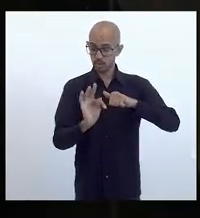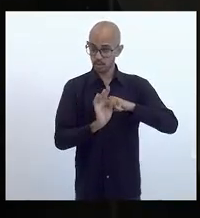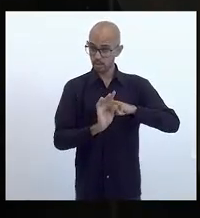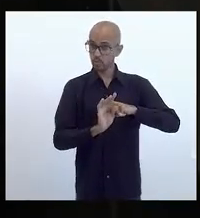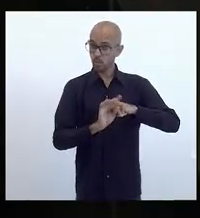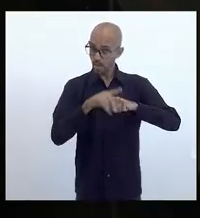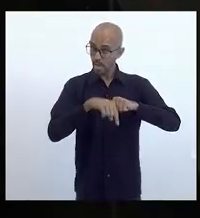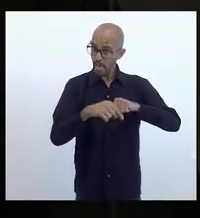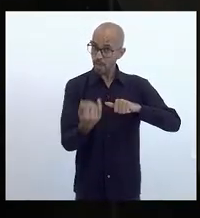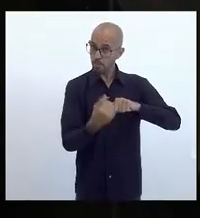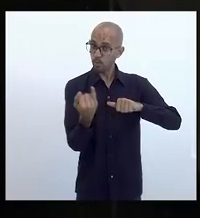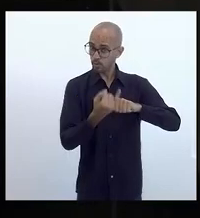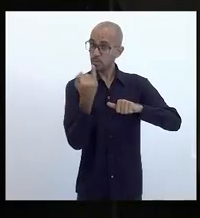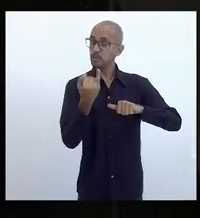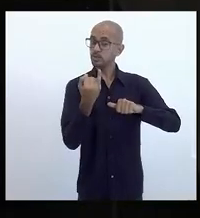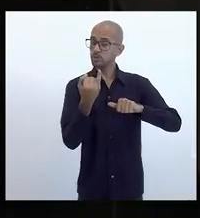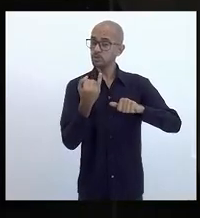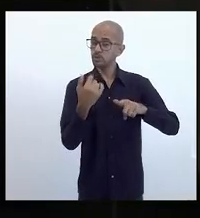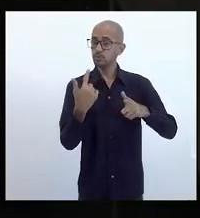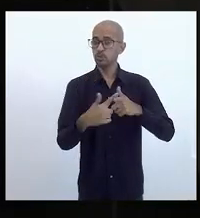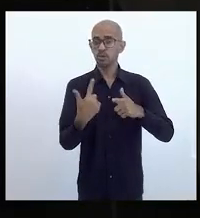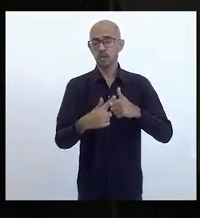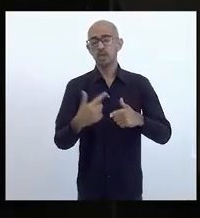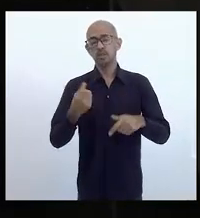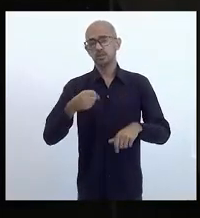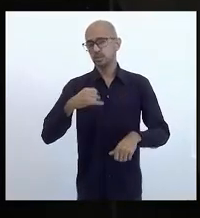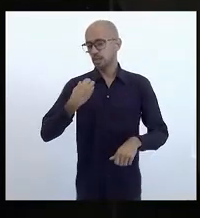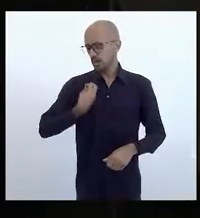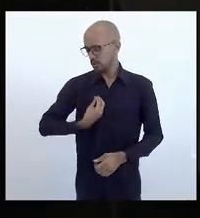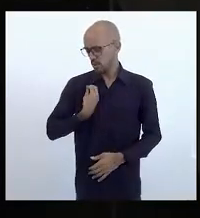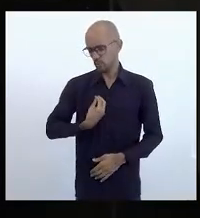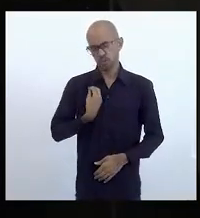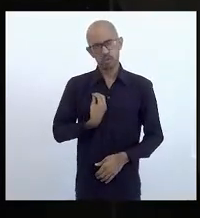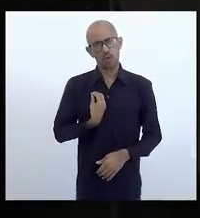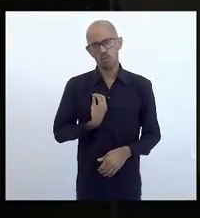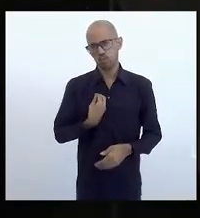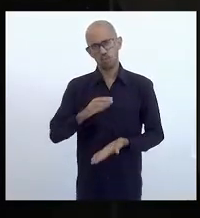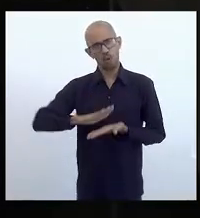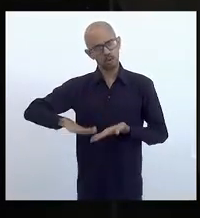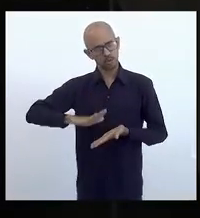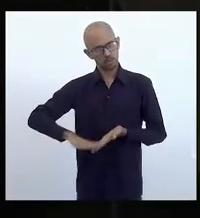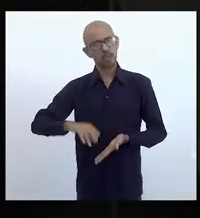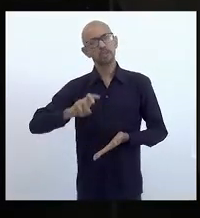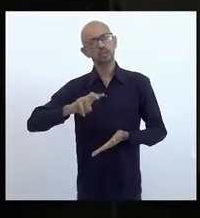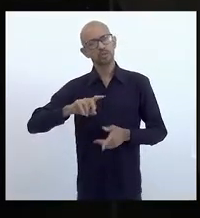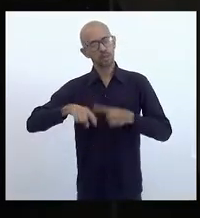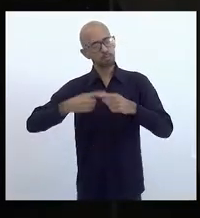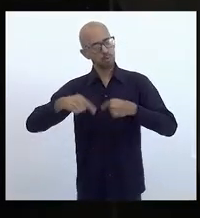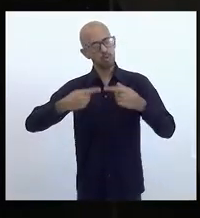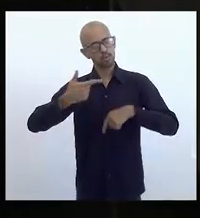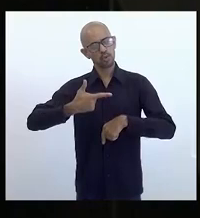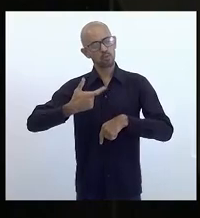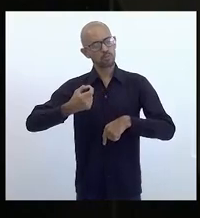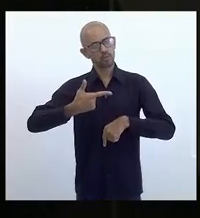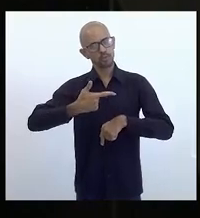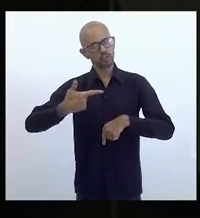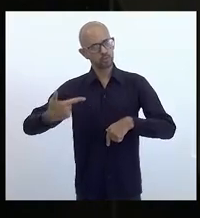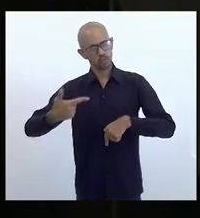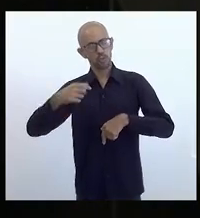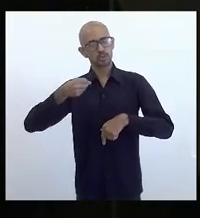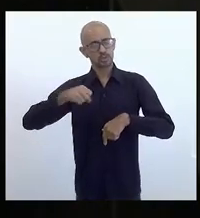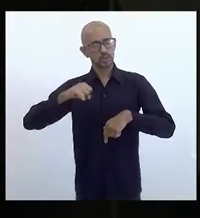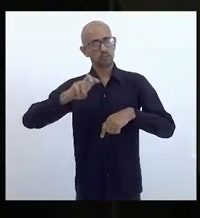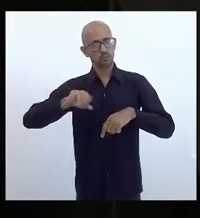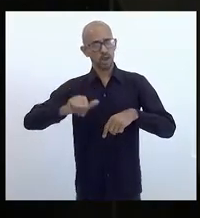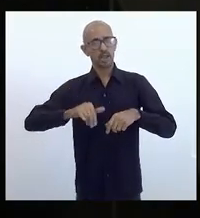importante. A ver se a execução do orçamento em 2022 vai confirmar esse empate técnico, não é mesmo, Luiz